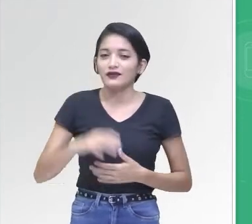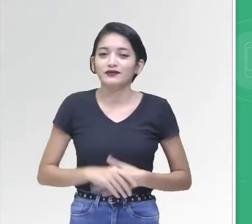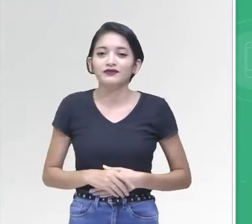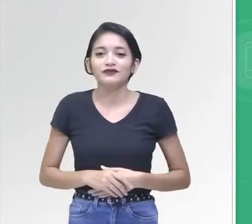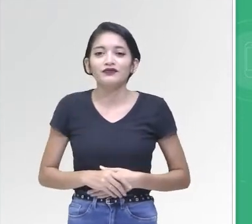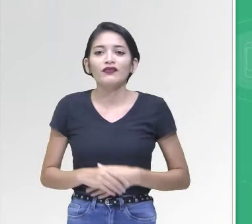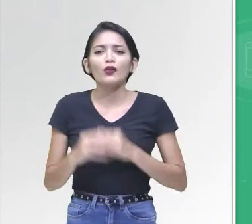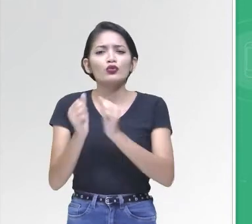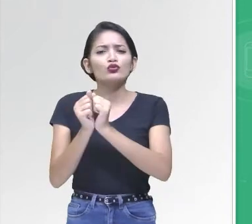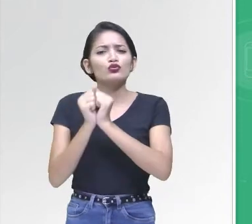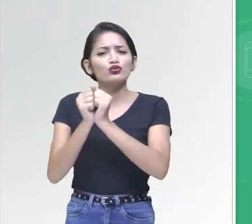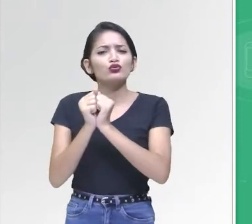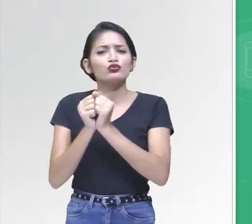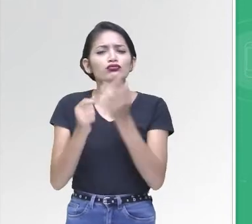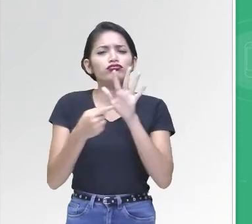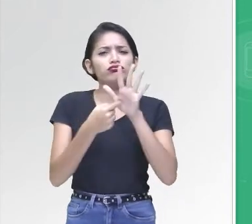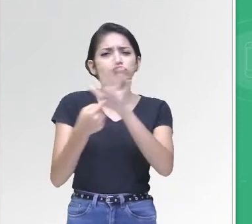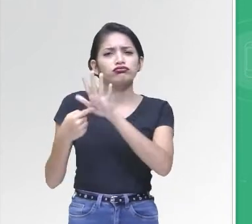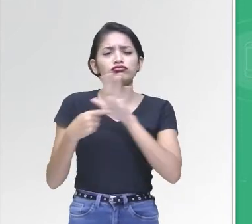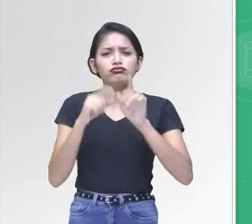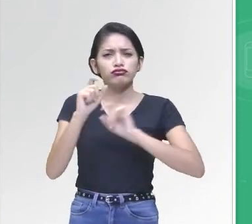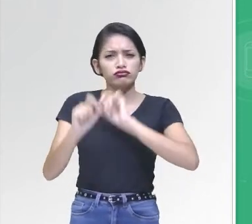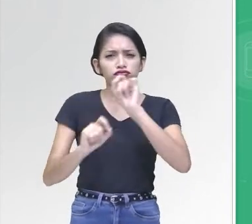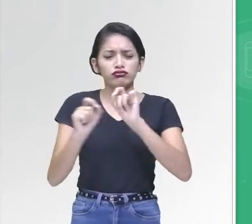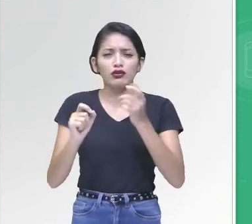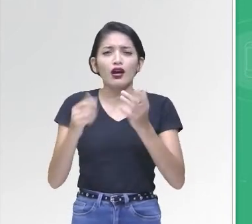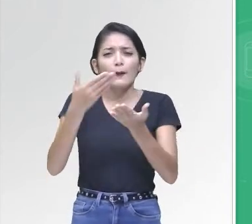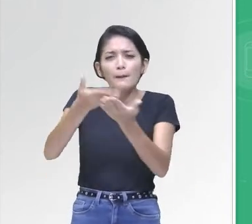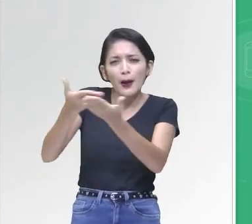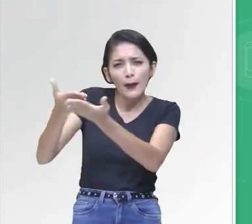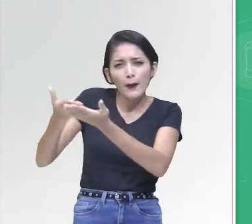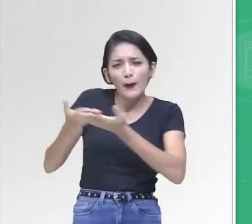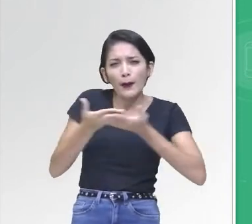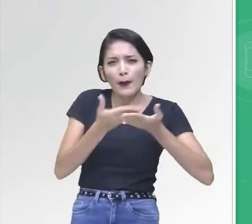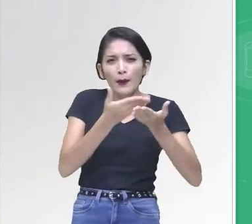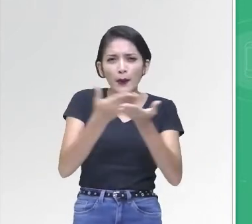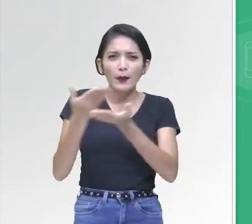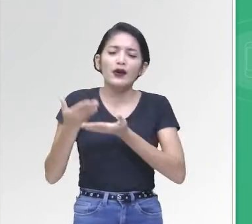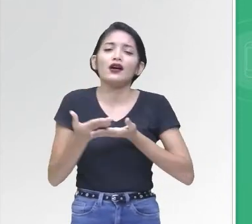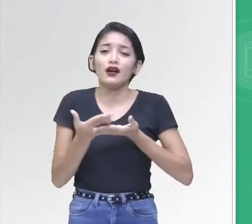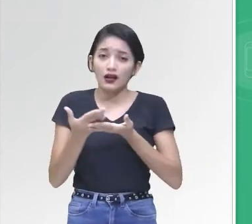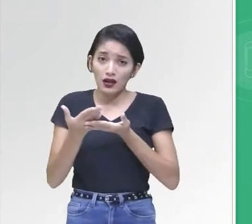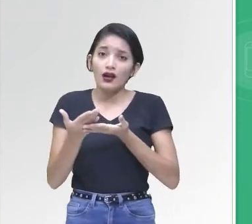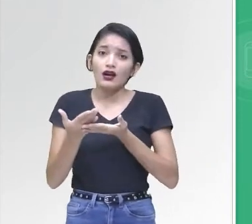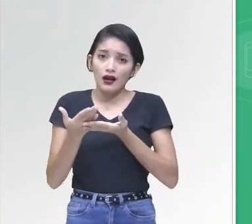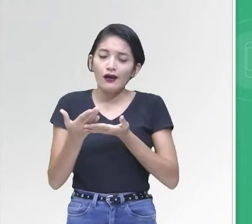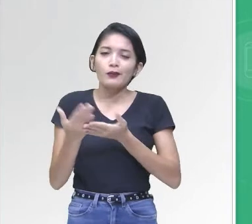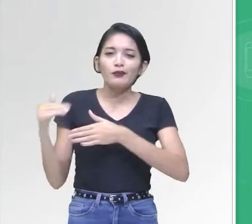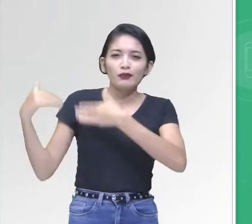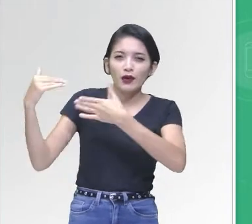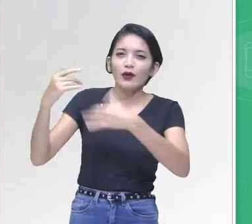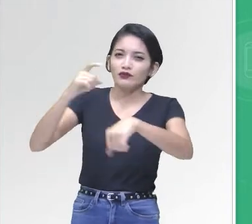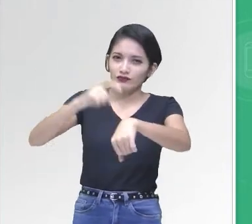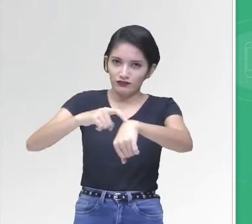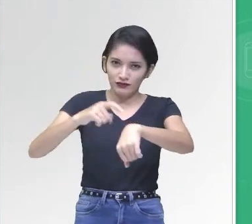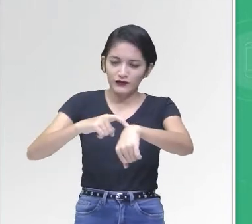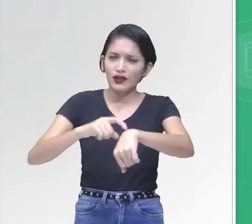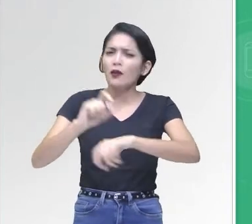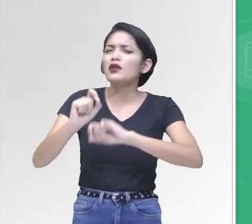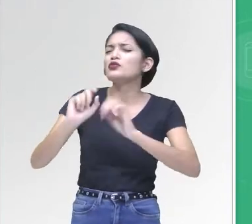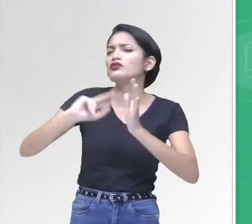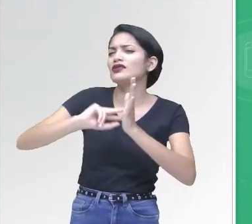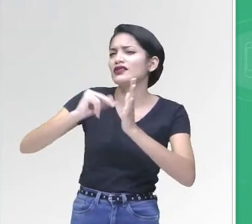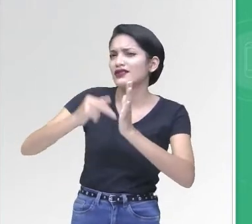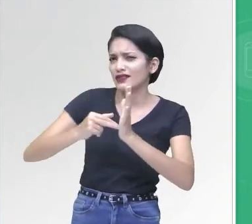com eles, nós poderemos muito bem estudar as expressões temporais. São expressões,